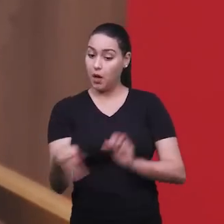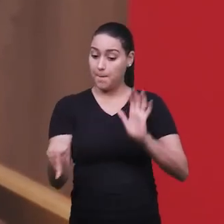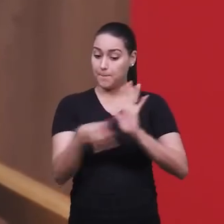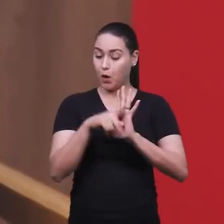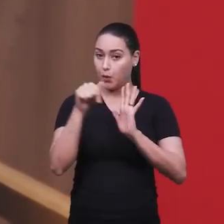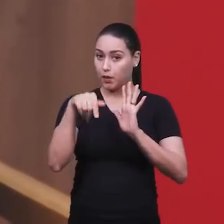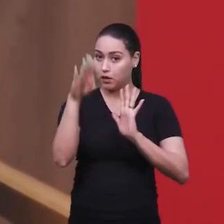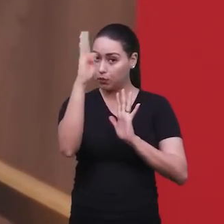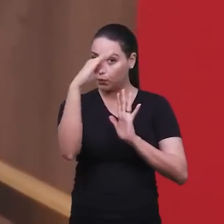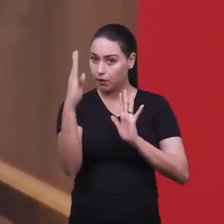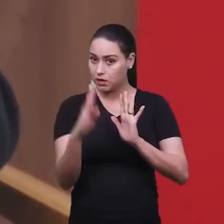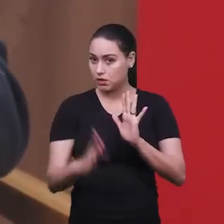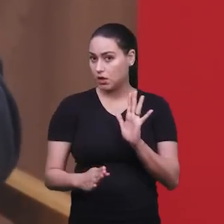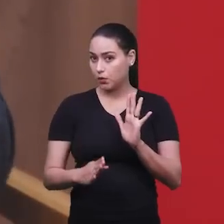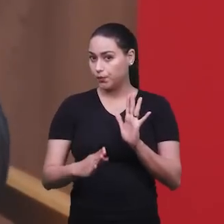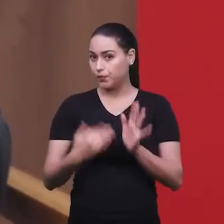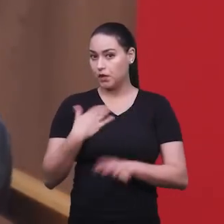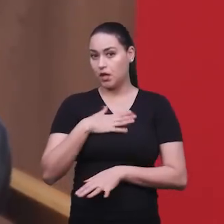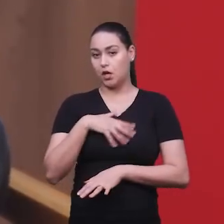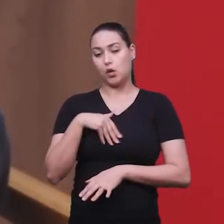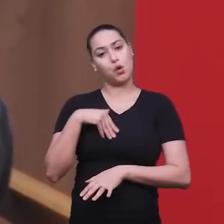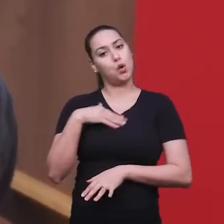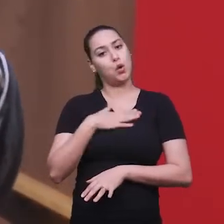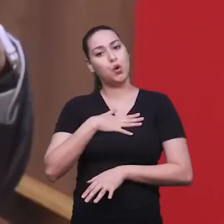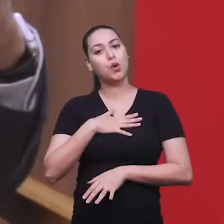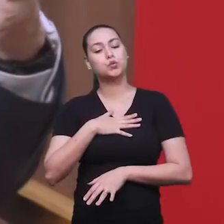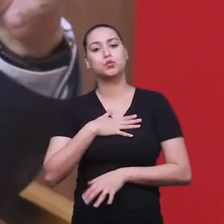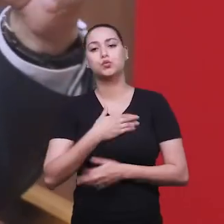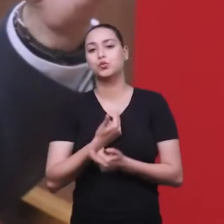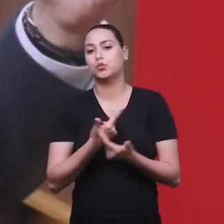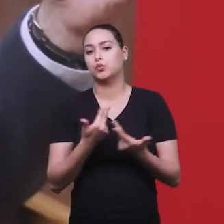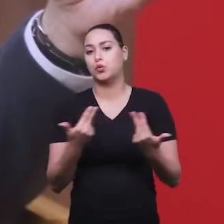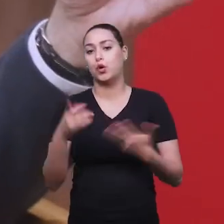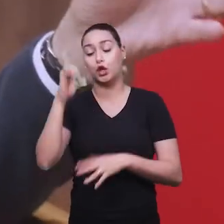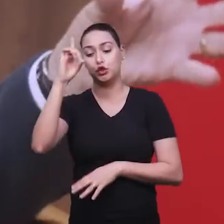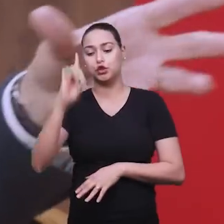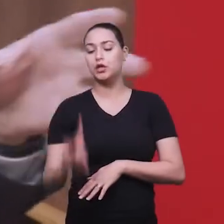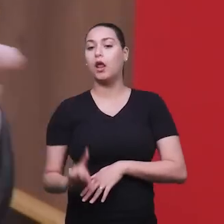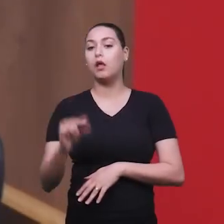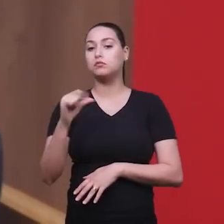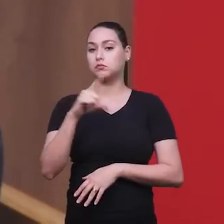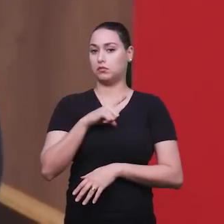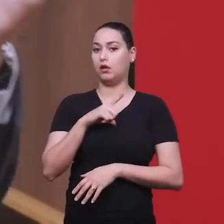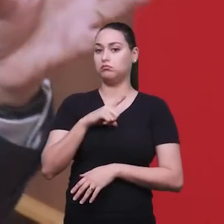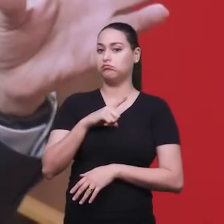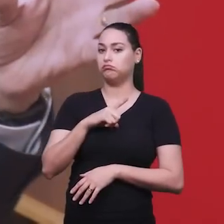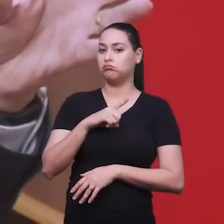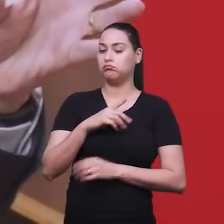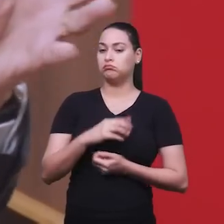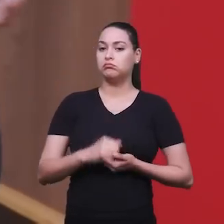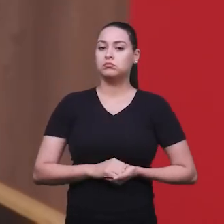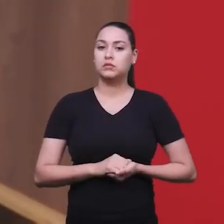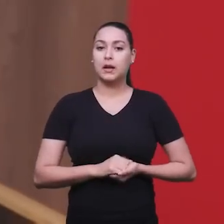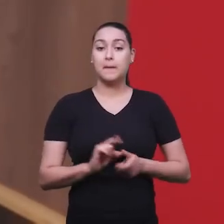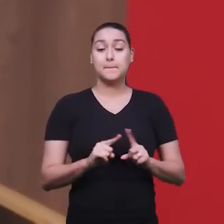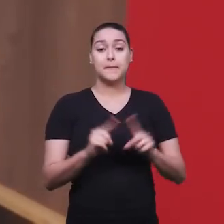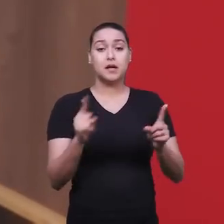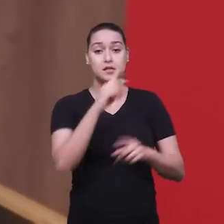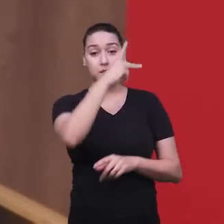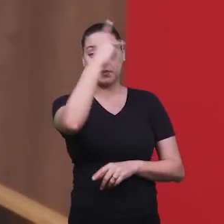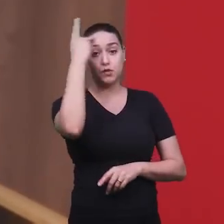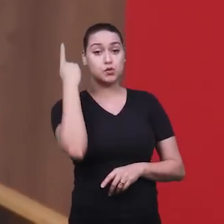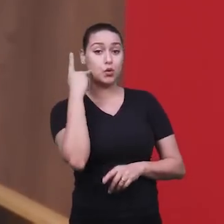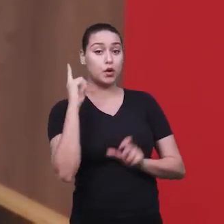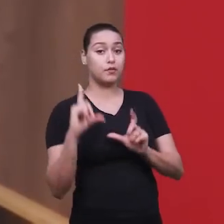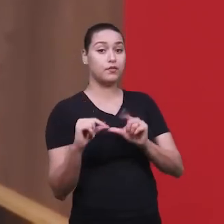cidadão brasileiro, ele goza de uma série de prerrogativas de direitos.